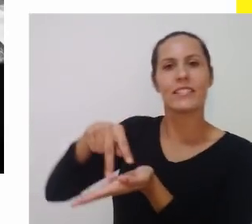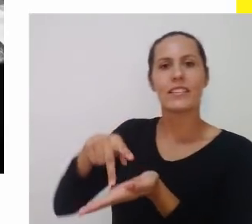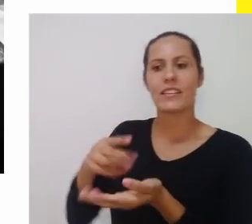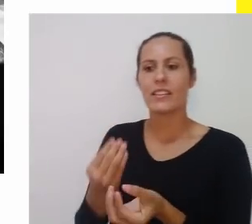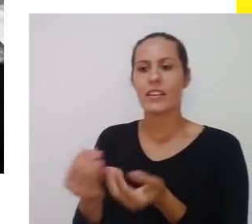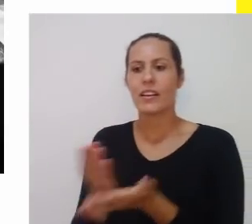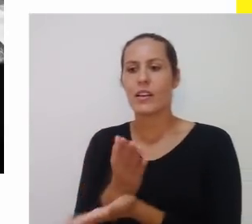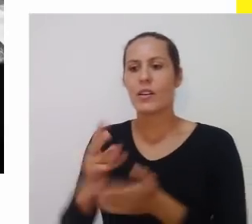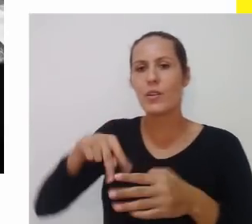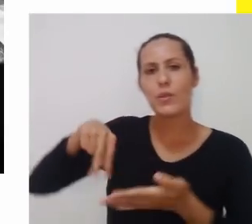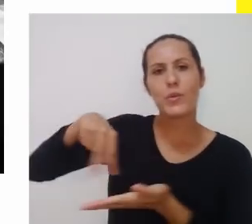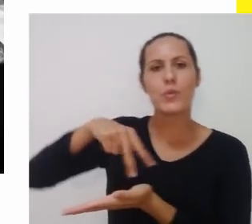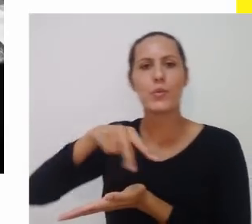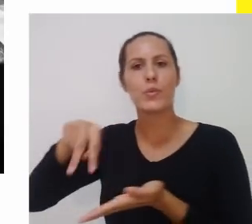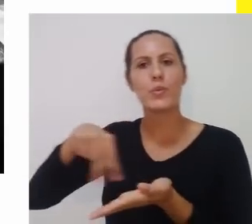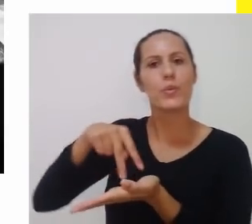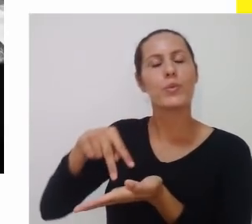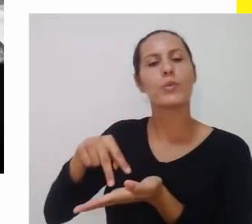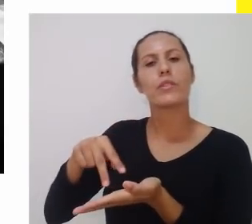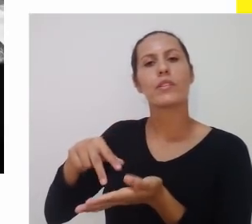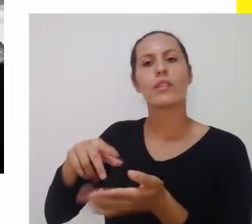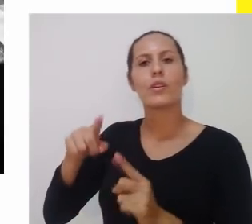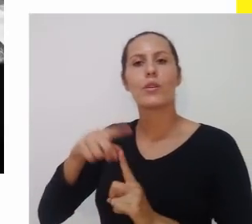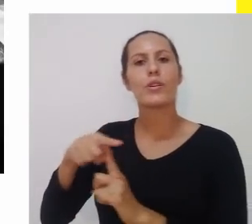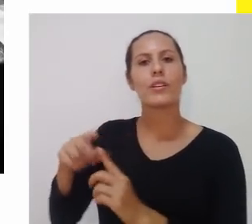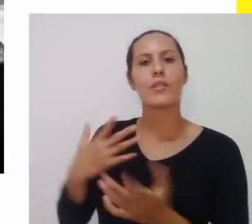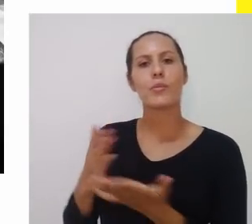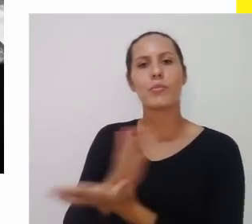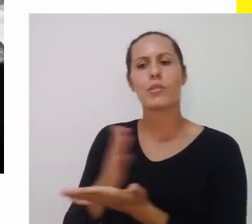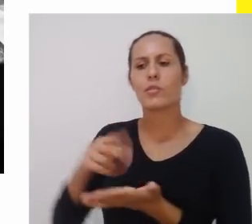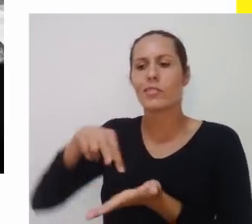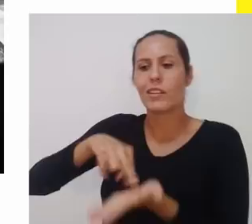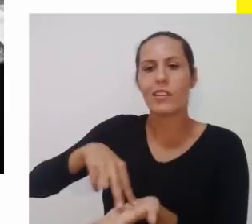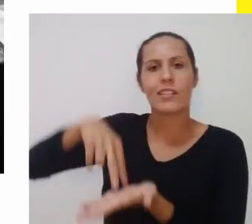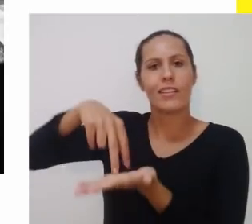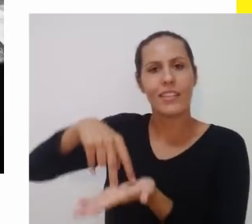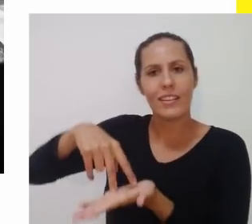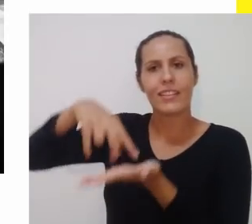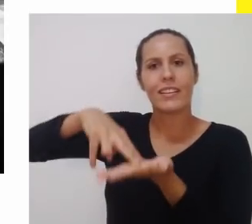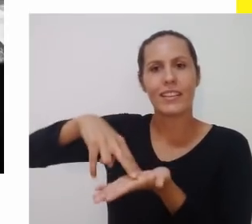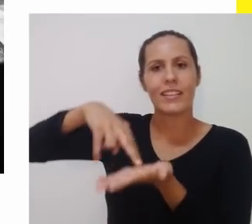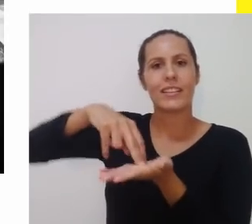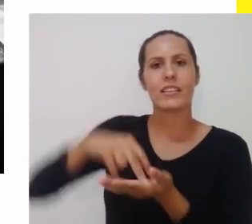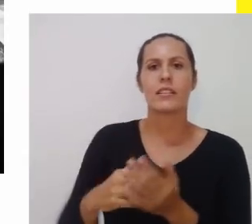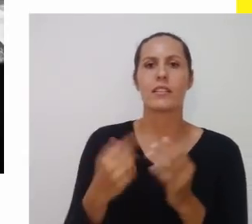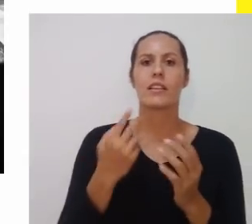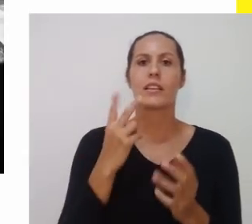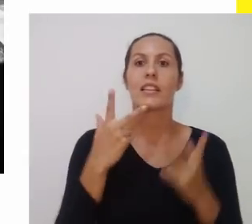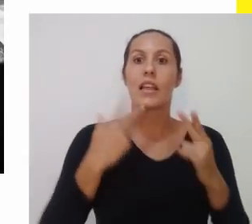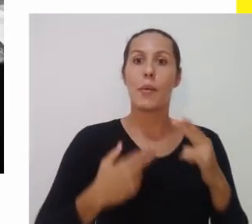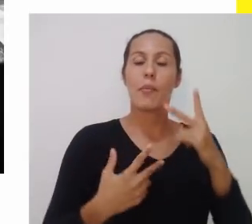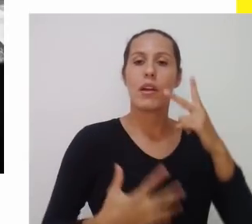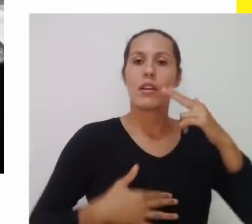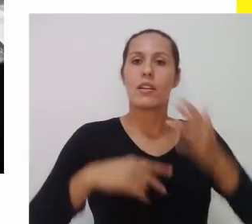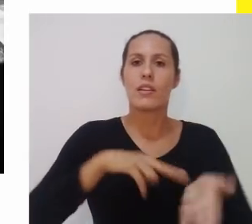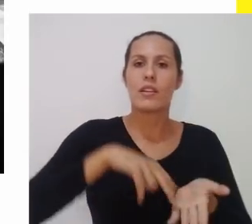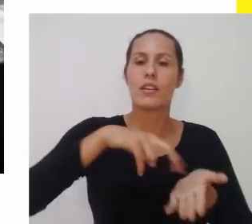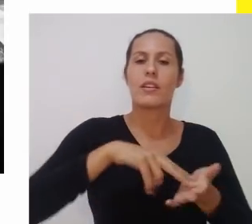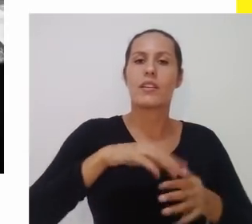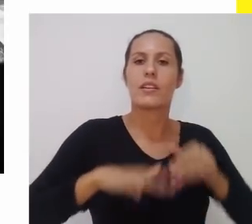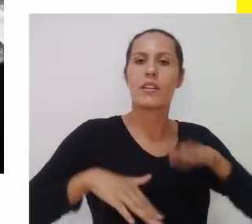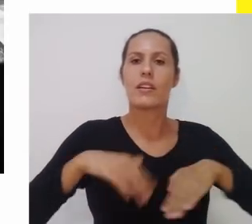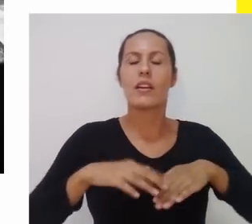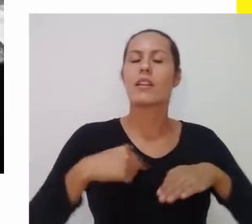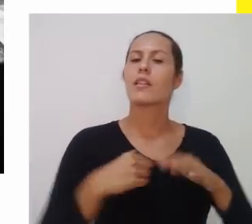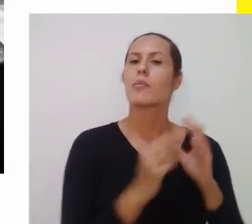dançando. Então, são aqueles passos, né? São os passos bem pisoteados,